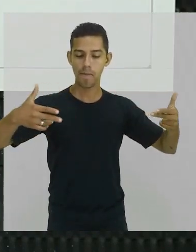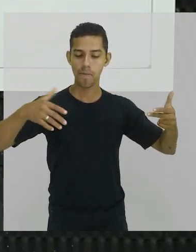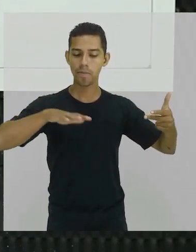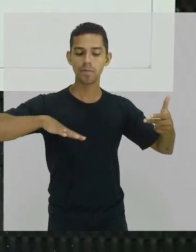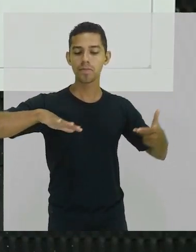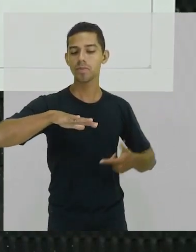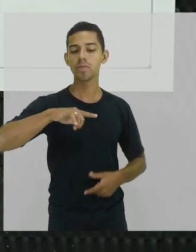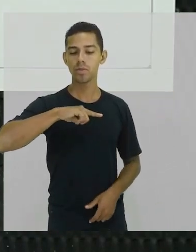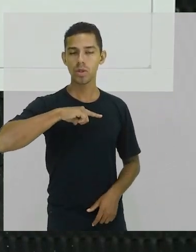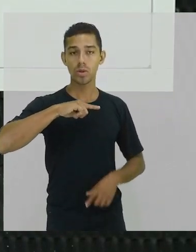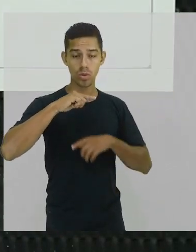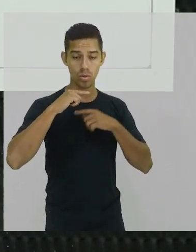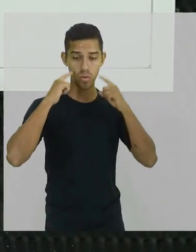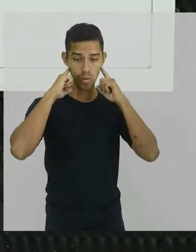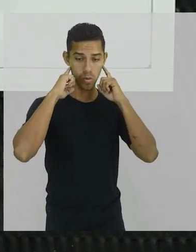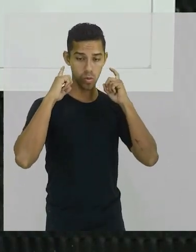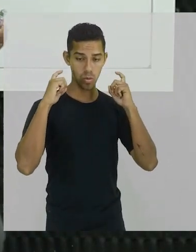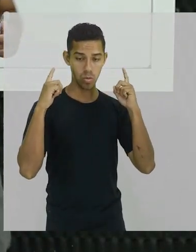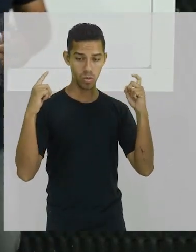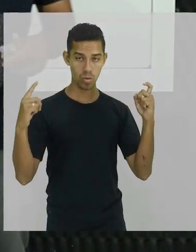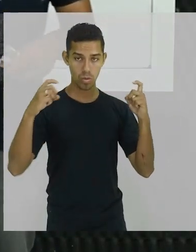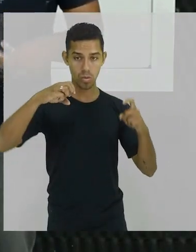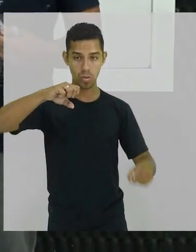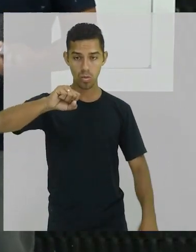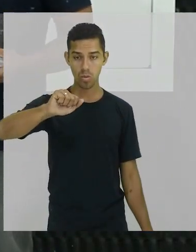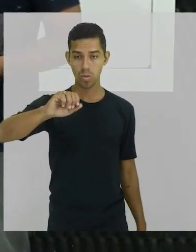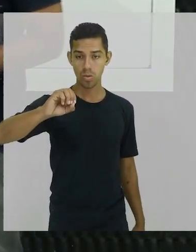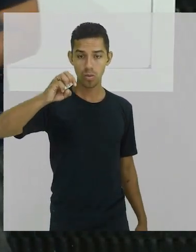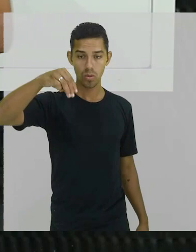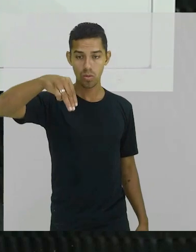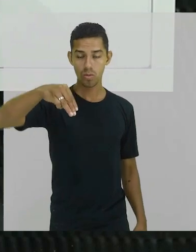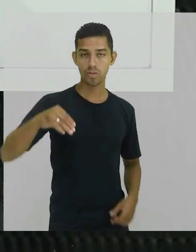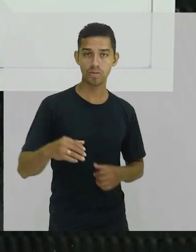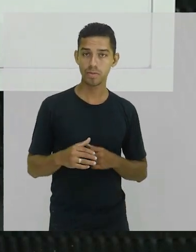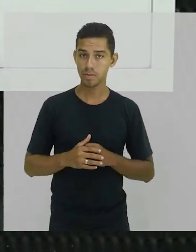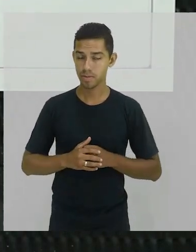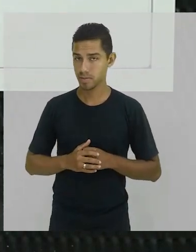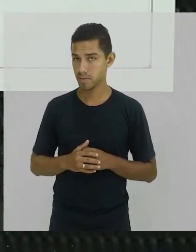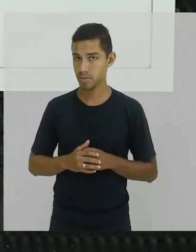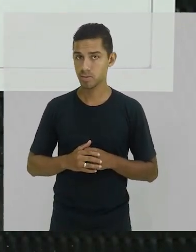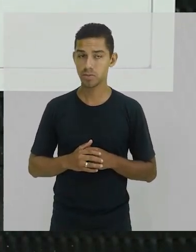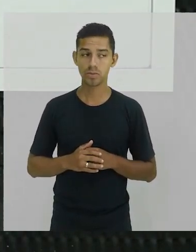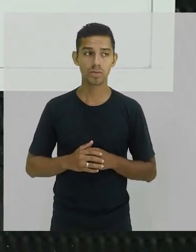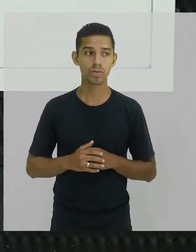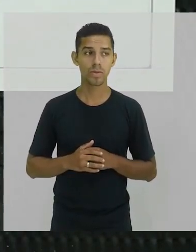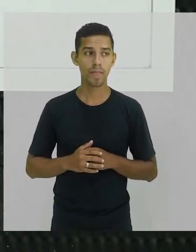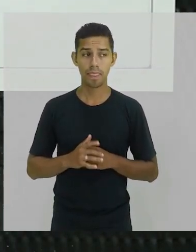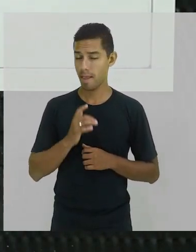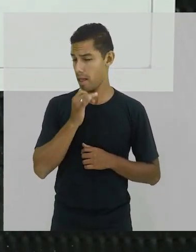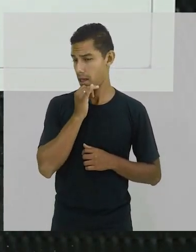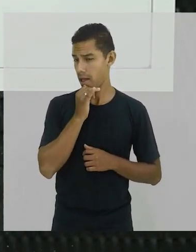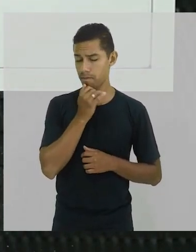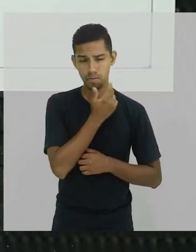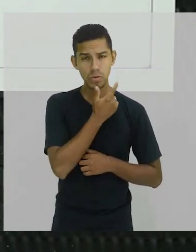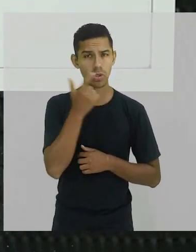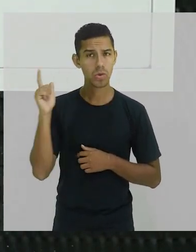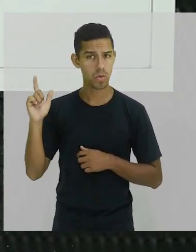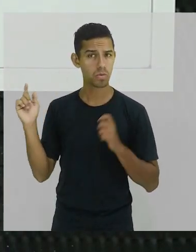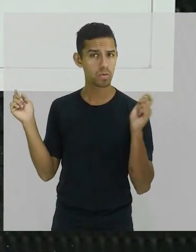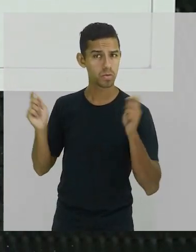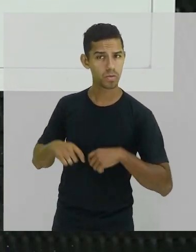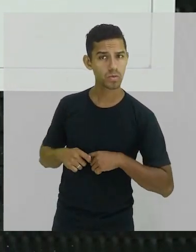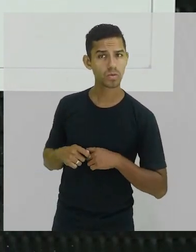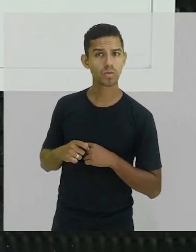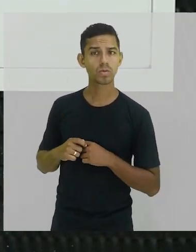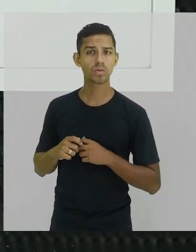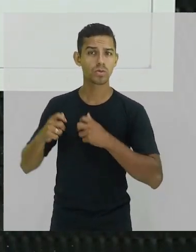ok? Bom, uma outra situação que a gente pode ver das ondas, a gente pode comentar